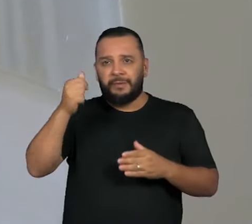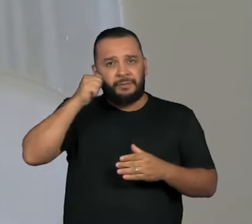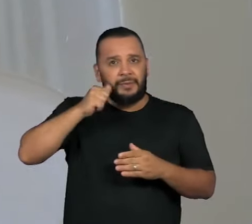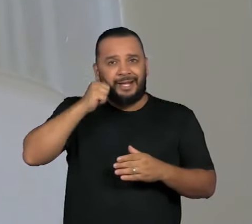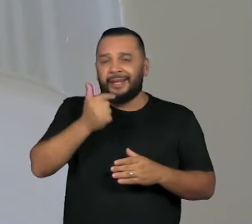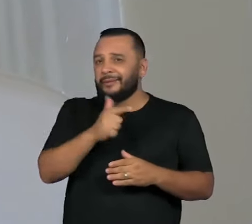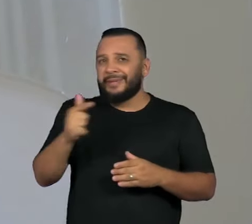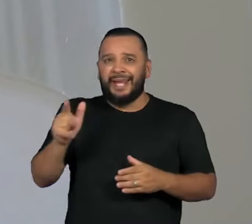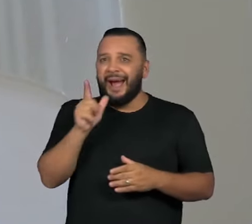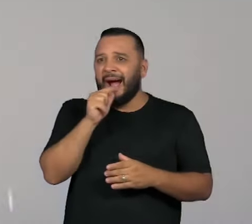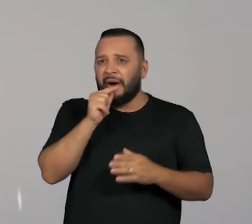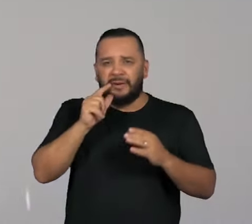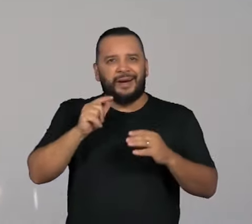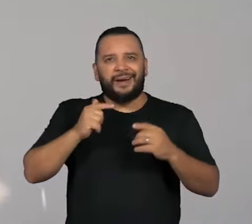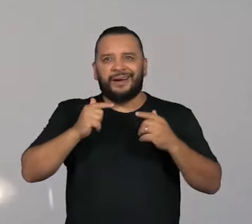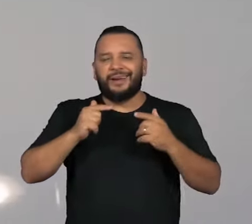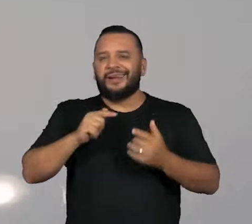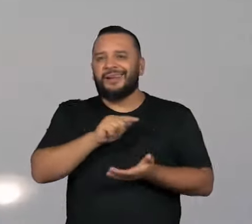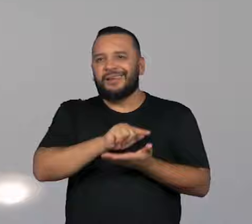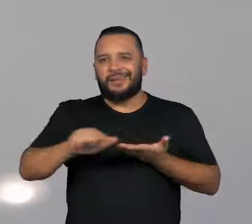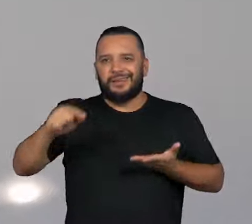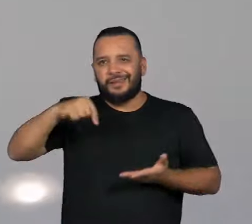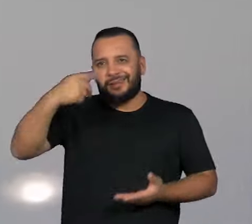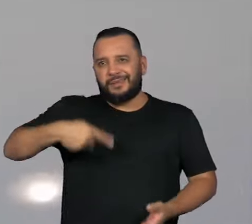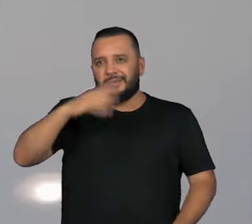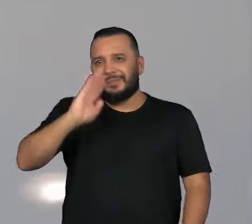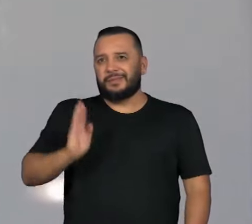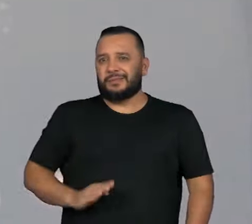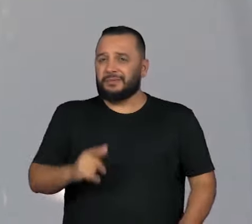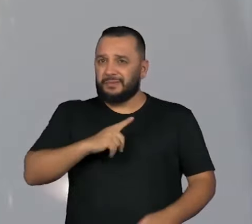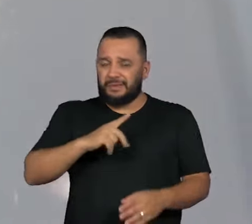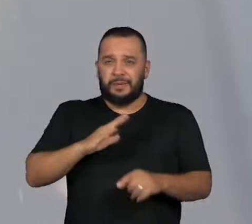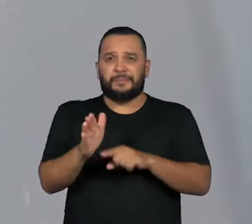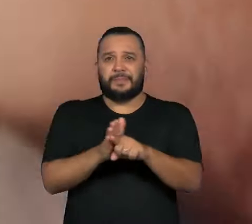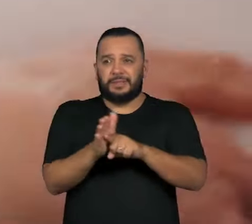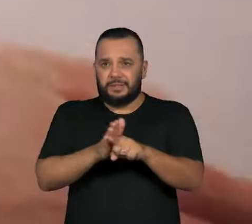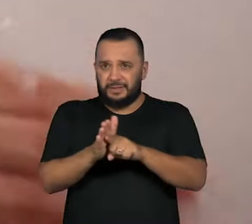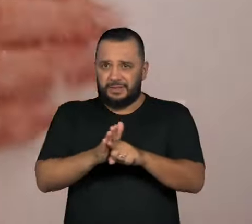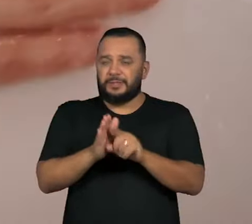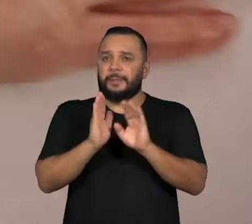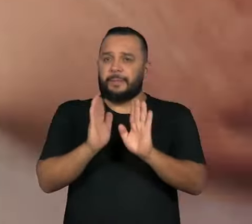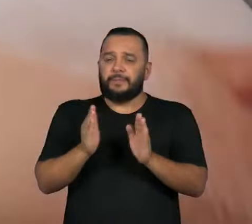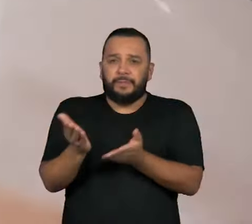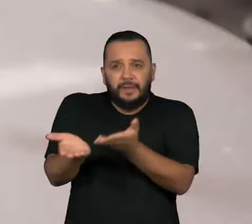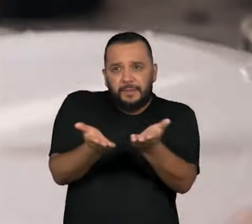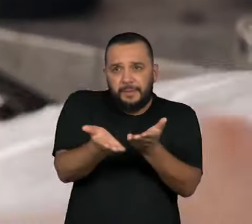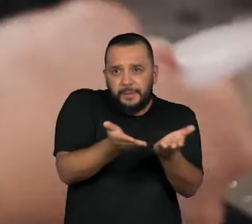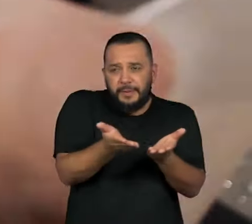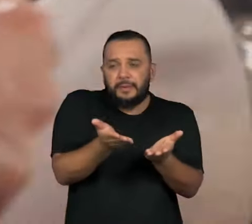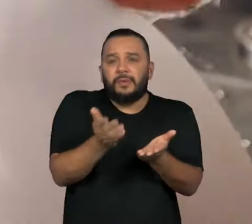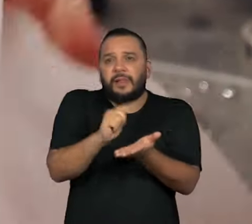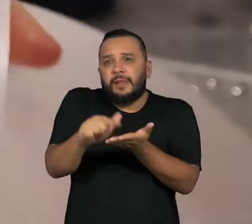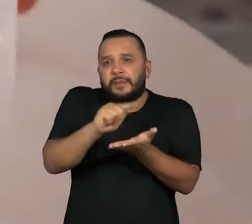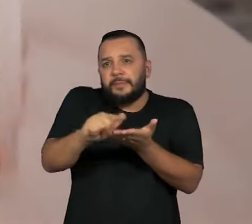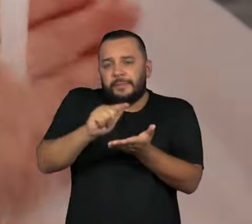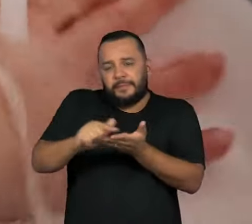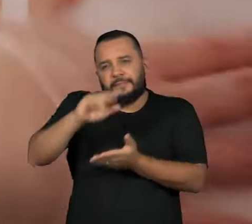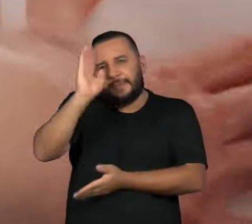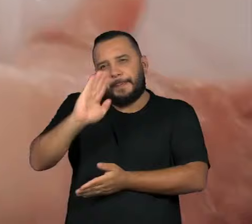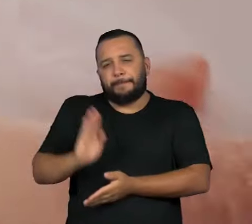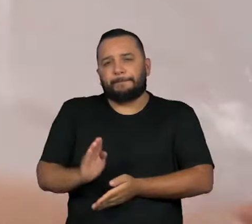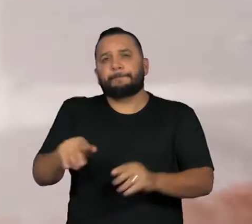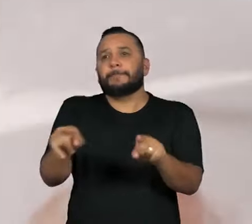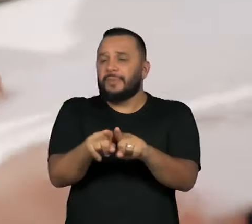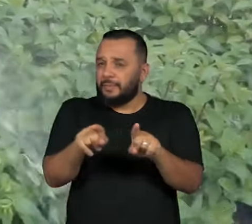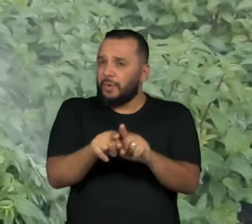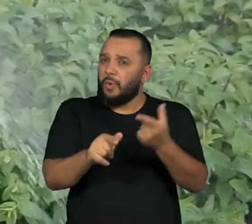água potável no país. Os dados são de estudo do Instituto Trata Brasil, em parceria com outras entidades ligadas